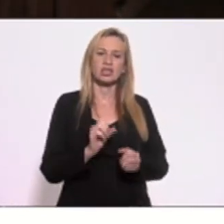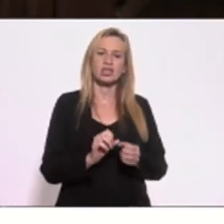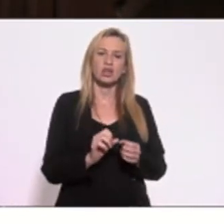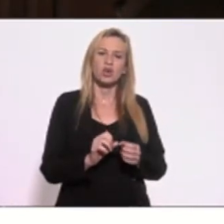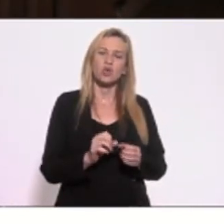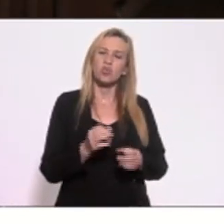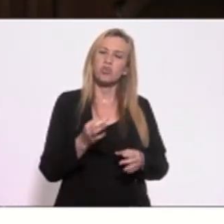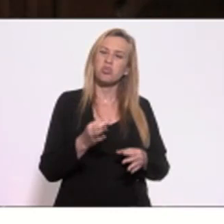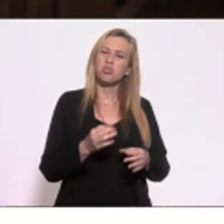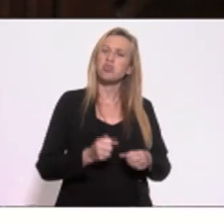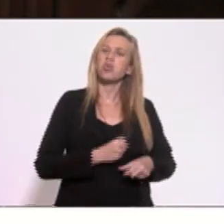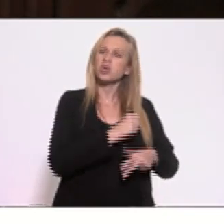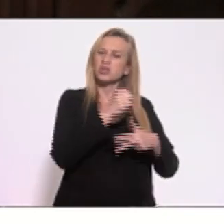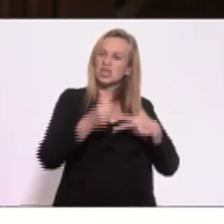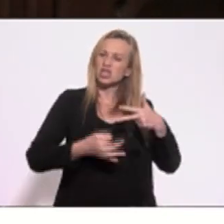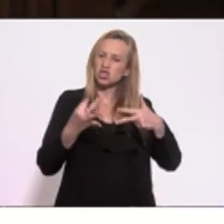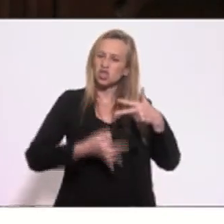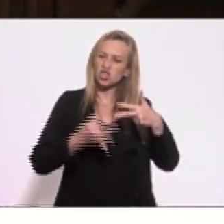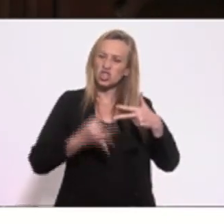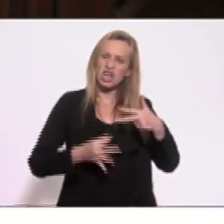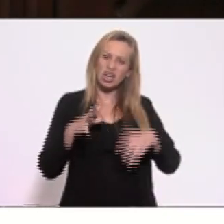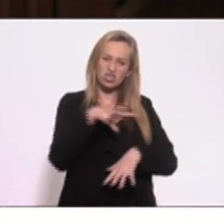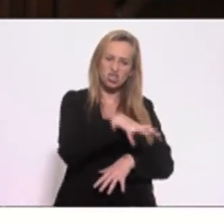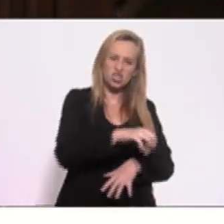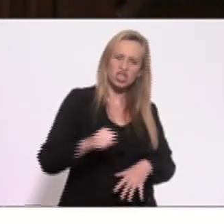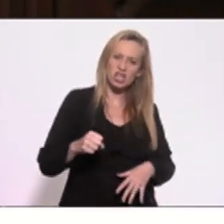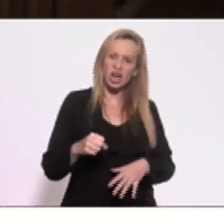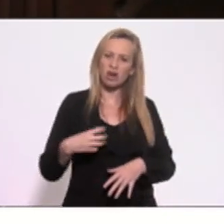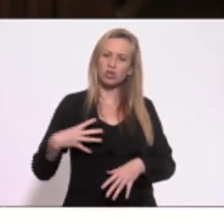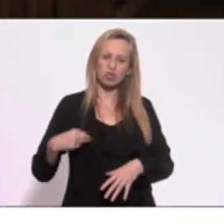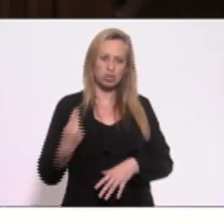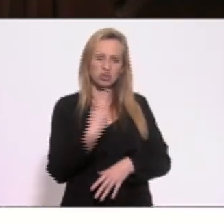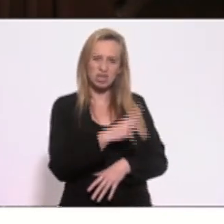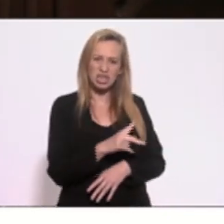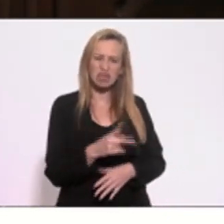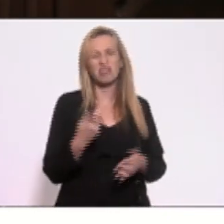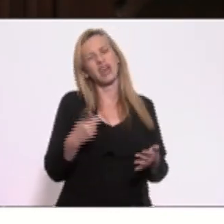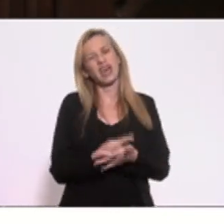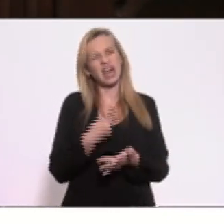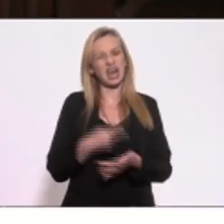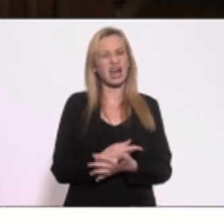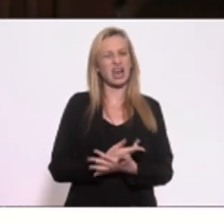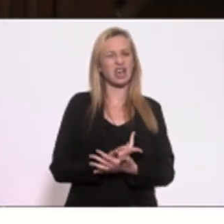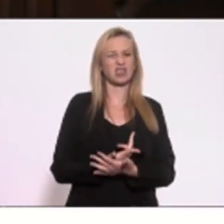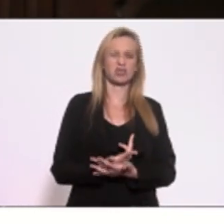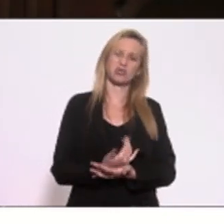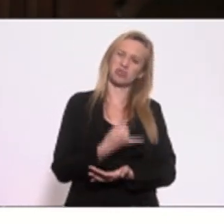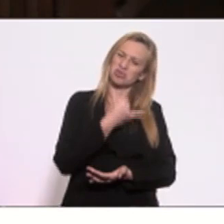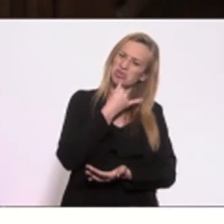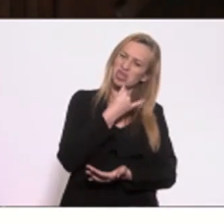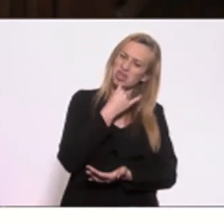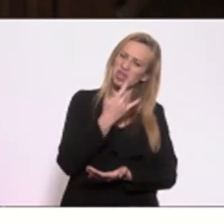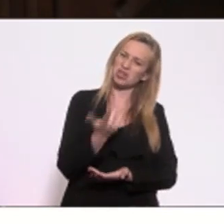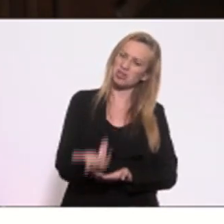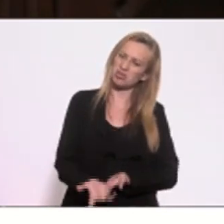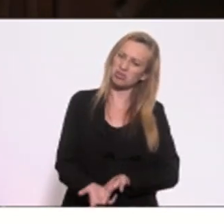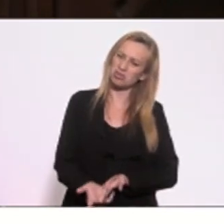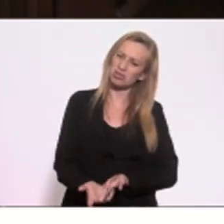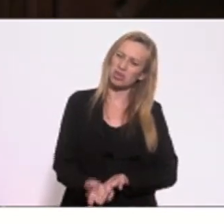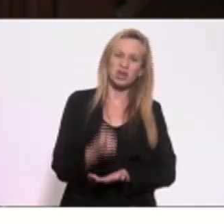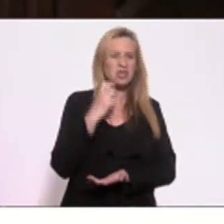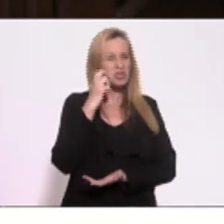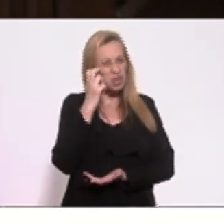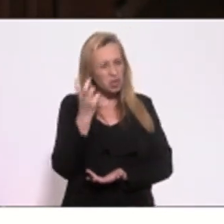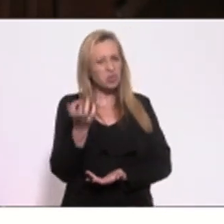crianças, uma coisa absolutamente despropositada, grosseira, covarde, típica de um verdadeiro energúmeno, como